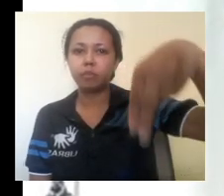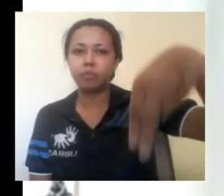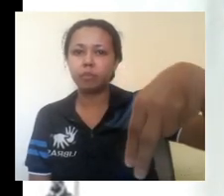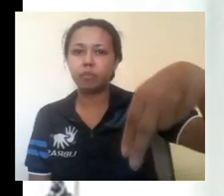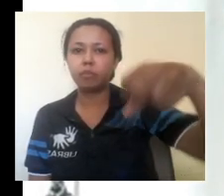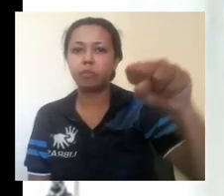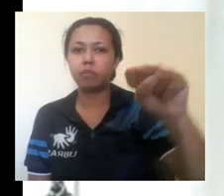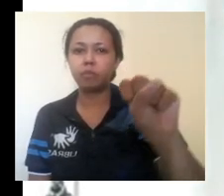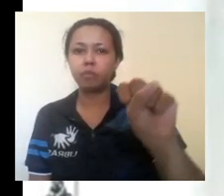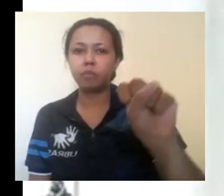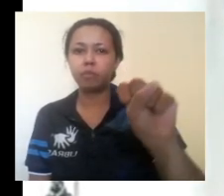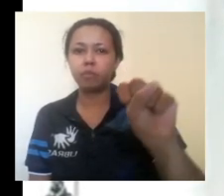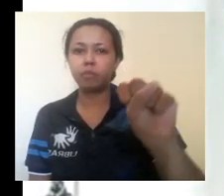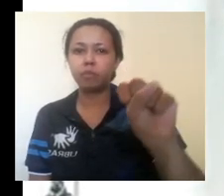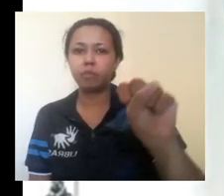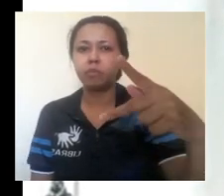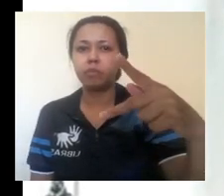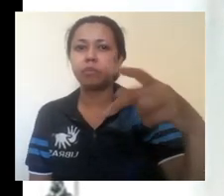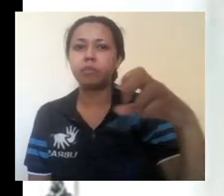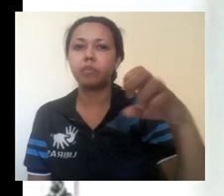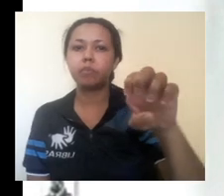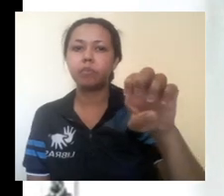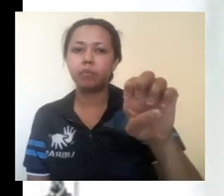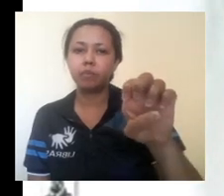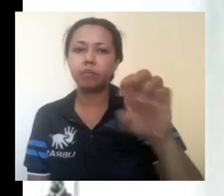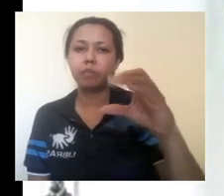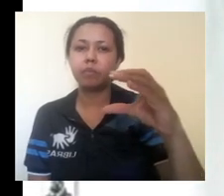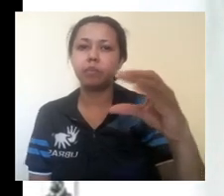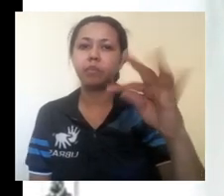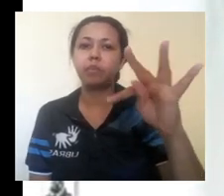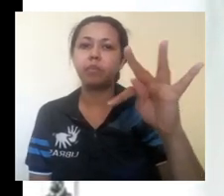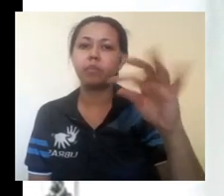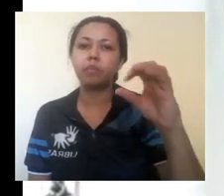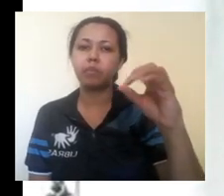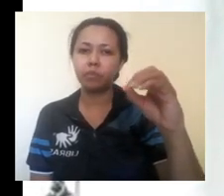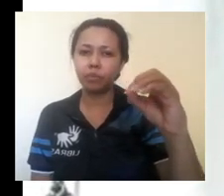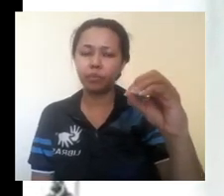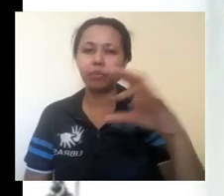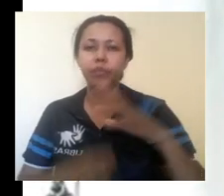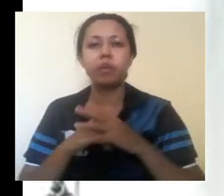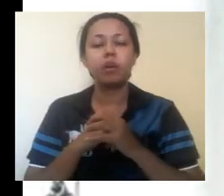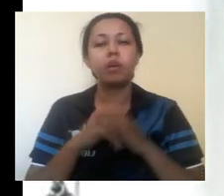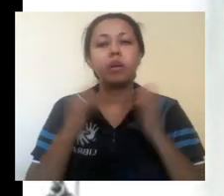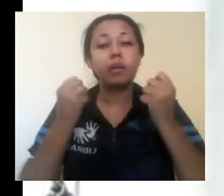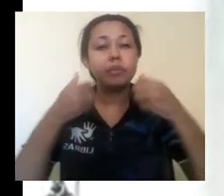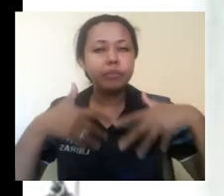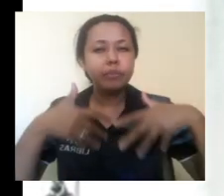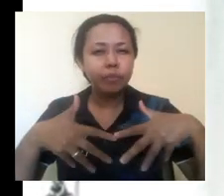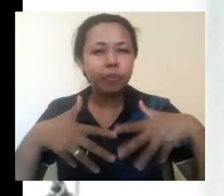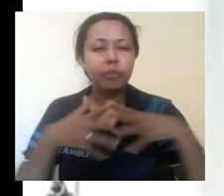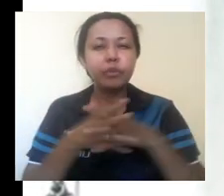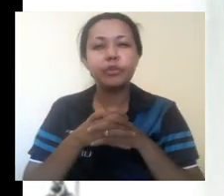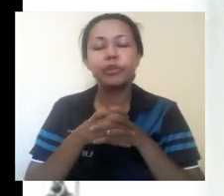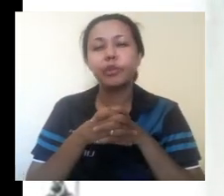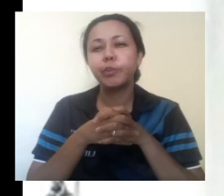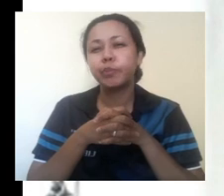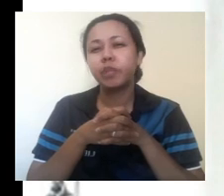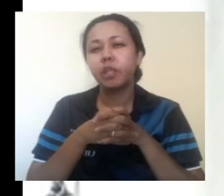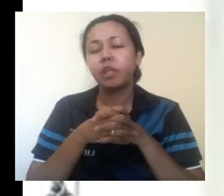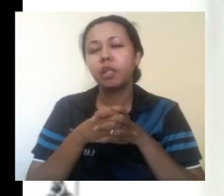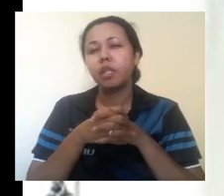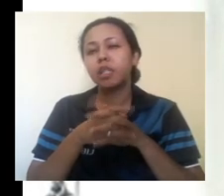encontra concordância com a Bíblia, né? A frase dela diz assim: toda mulher leva um